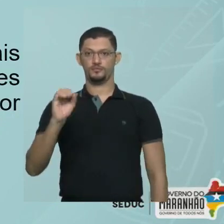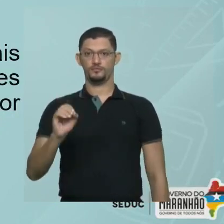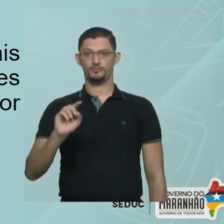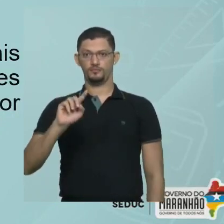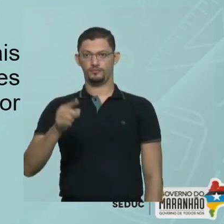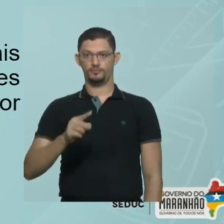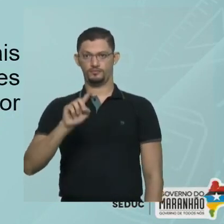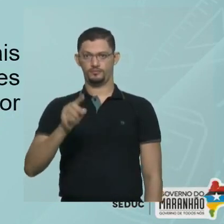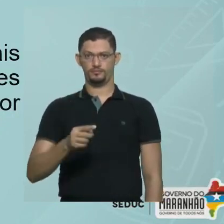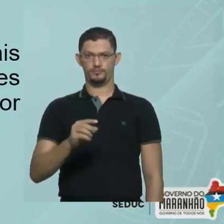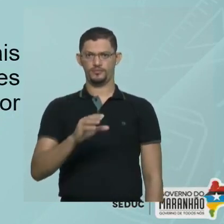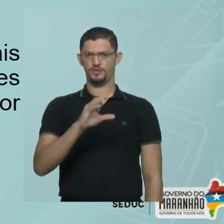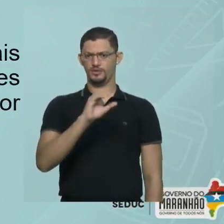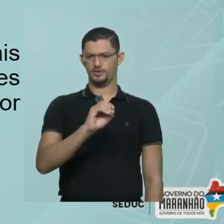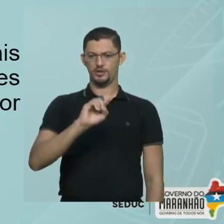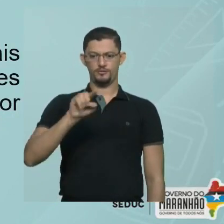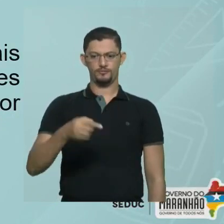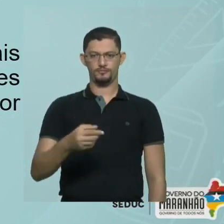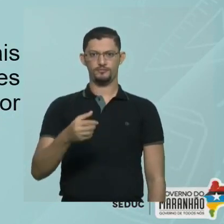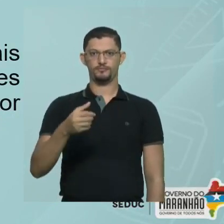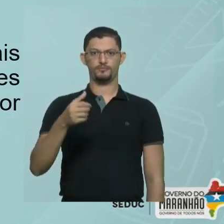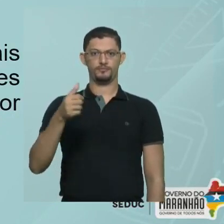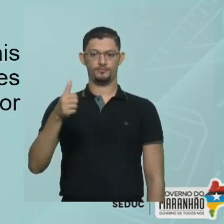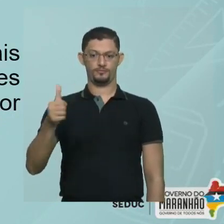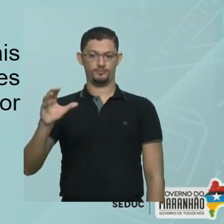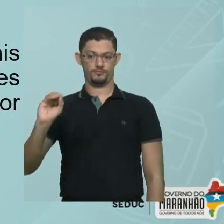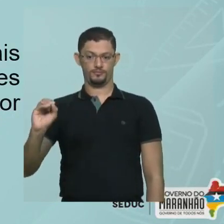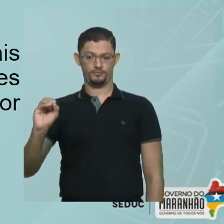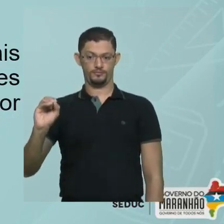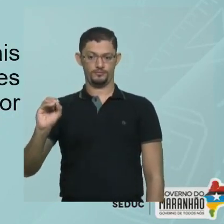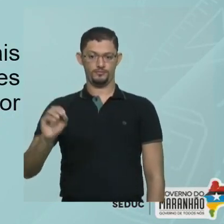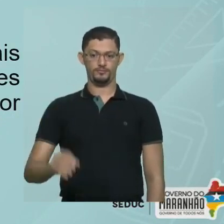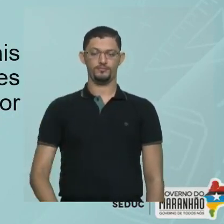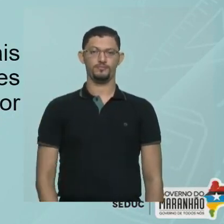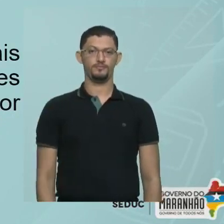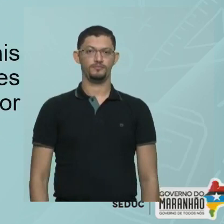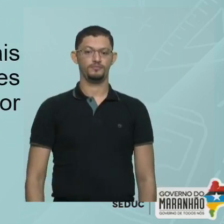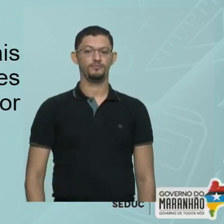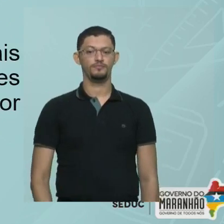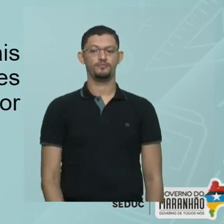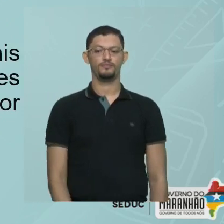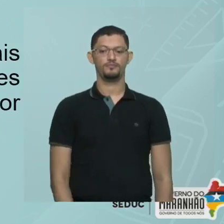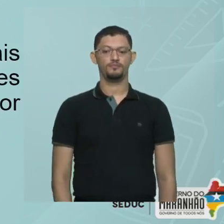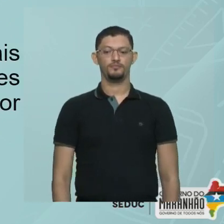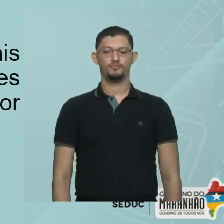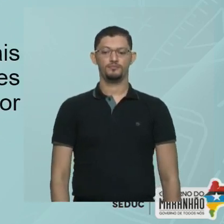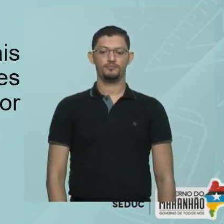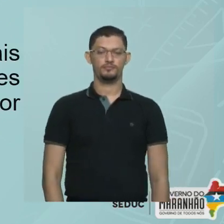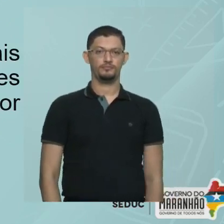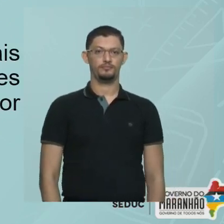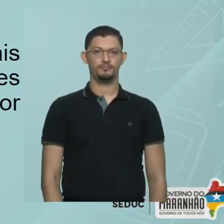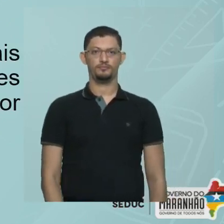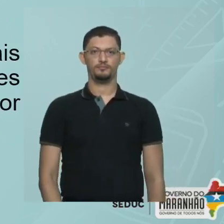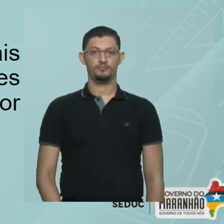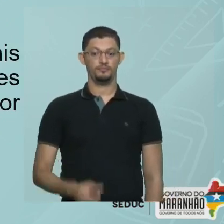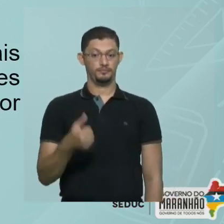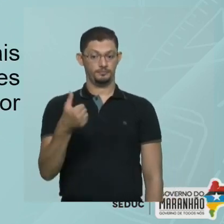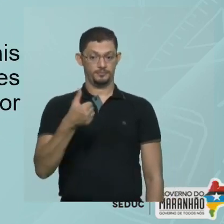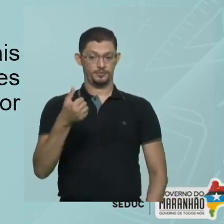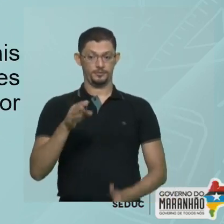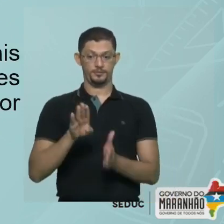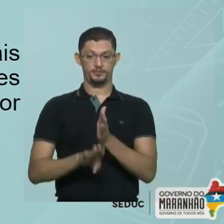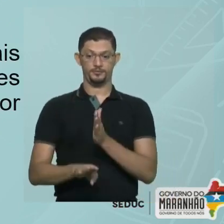duas, fica 0,1 ou 0,10, tá? 1 menos 0,10. Esse para o primeiro